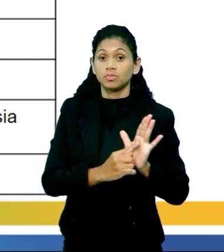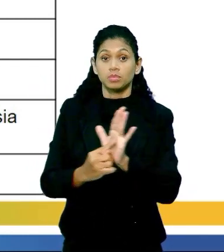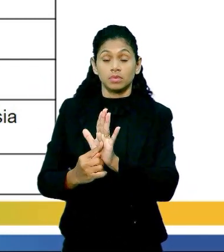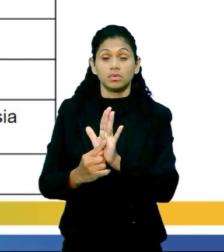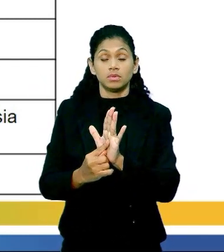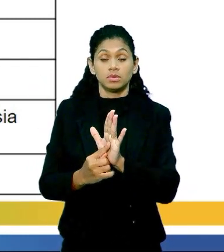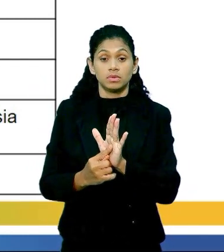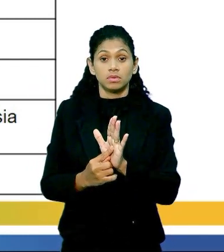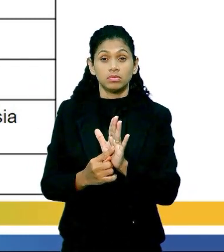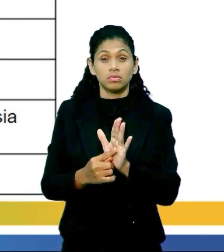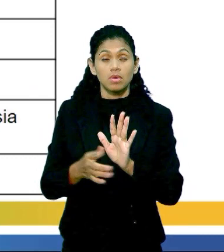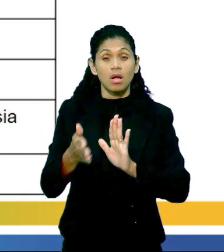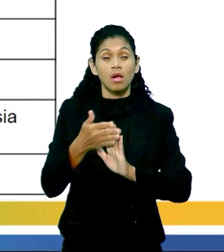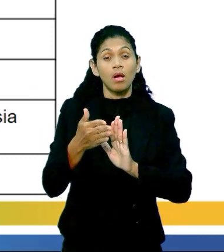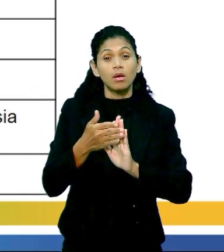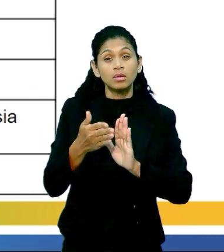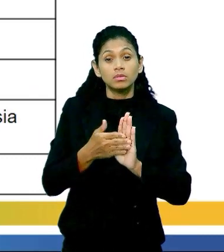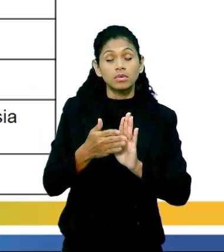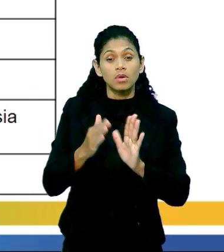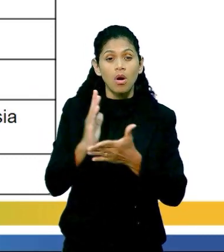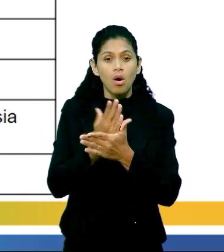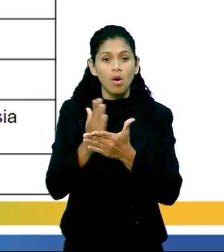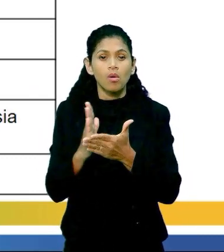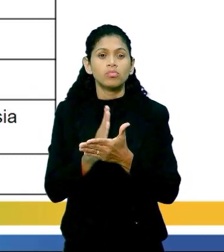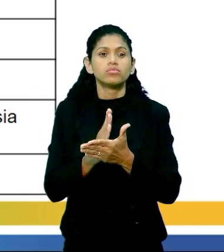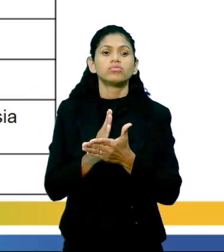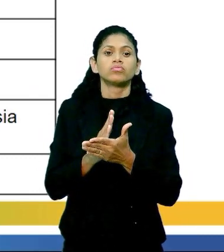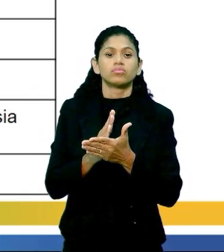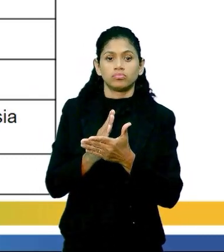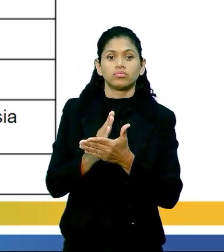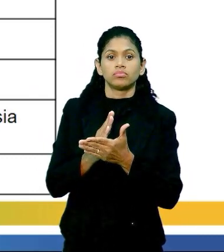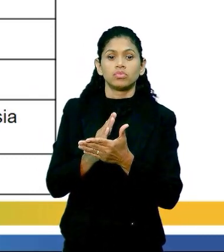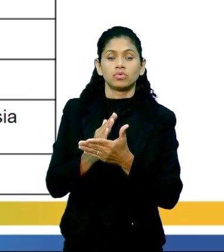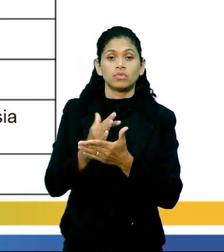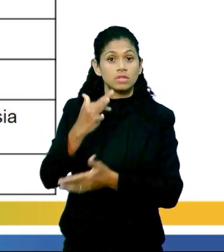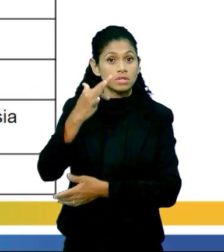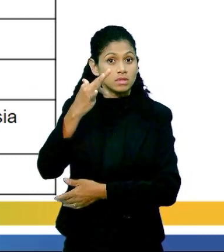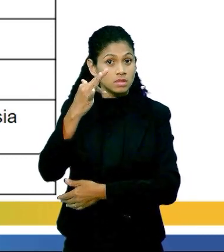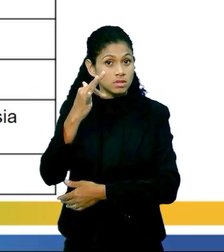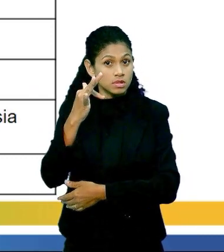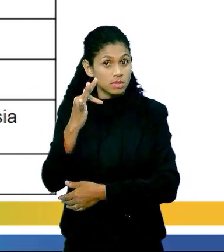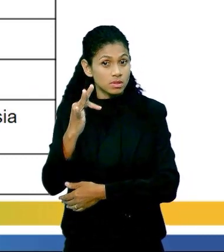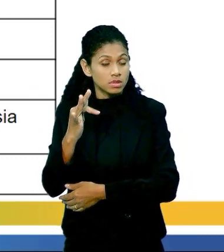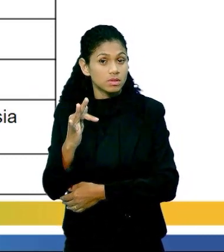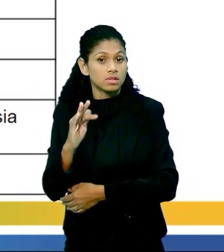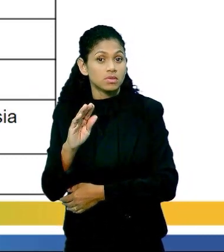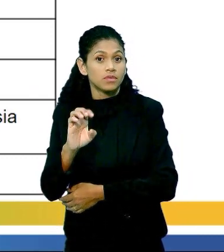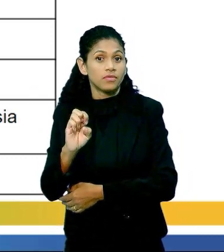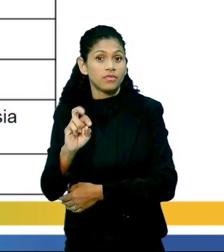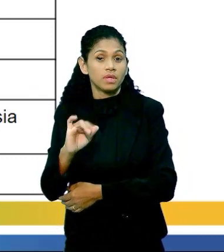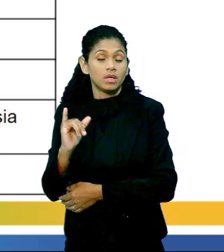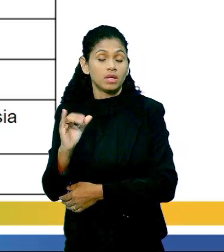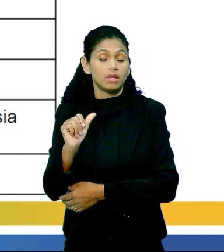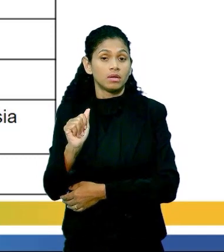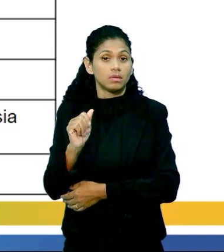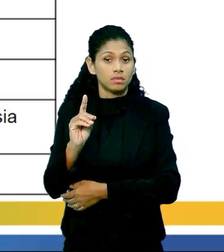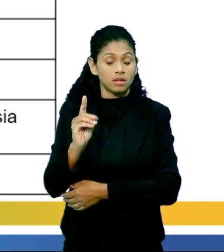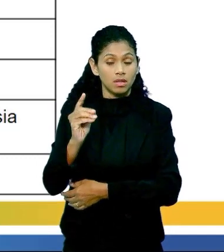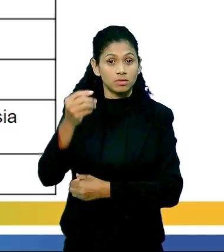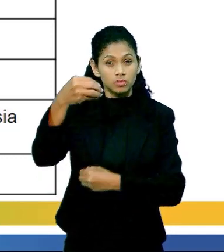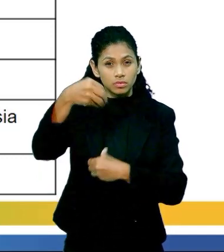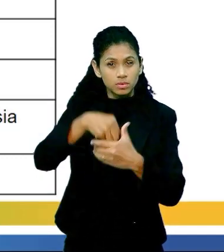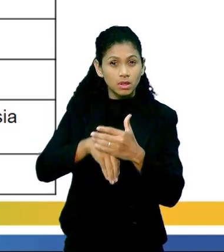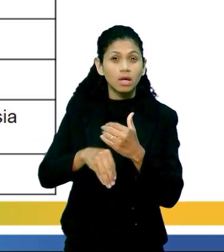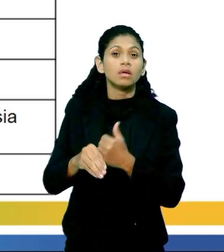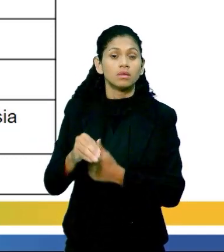tratando ali de alguns feriados, né, importantes dentro da língua espanhola, ou seja, dentro da Espanha, os